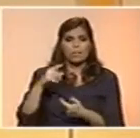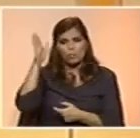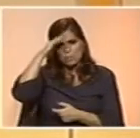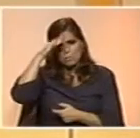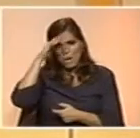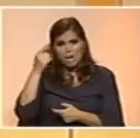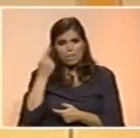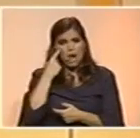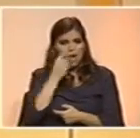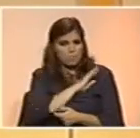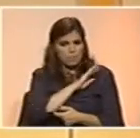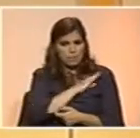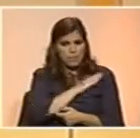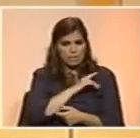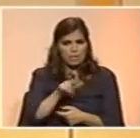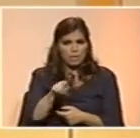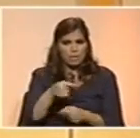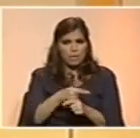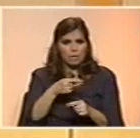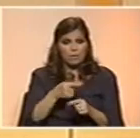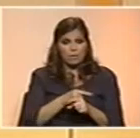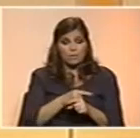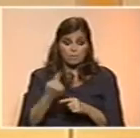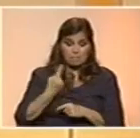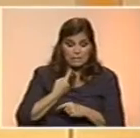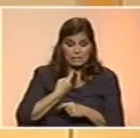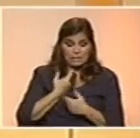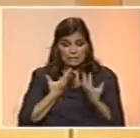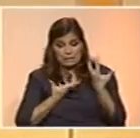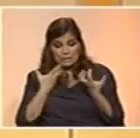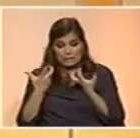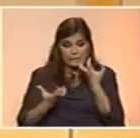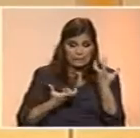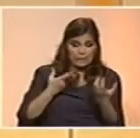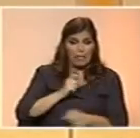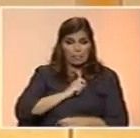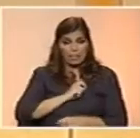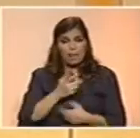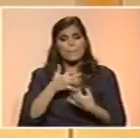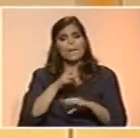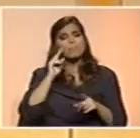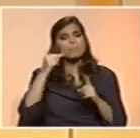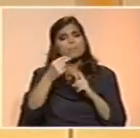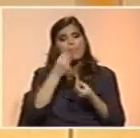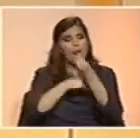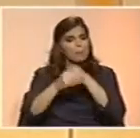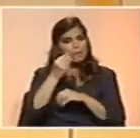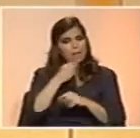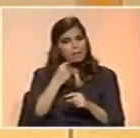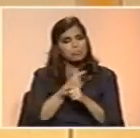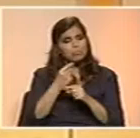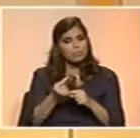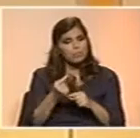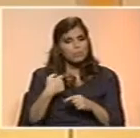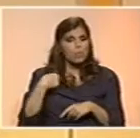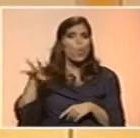uso experimental, e, efetivamente, é uma questão que nos implica muita reflexão em termos éticos, mas do ponto de vista alimentar, porque muitas vezes